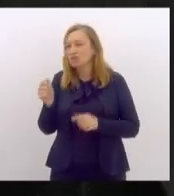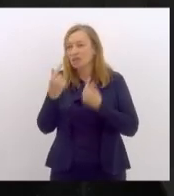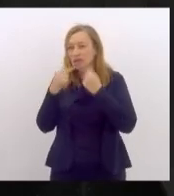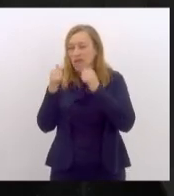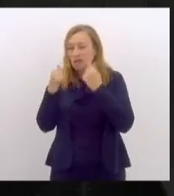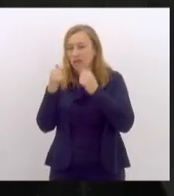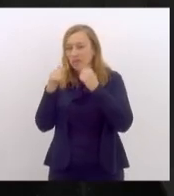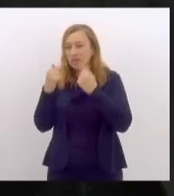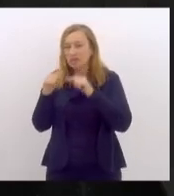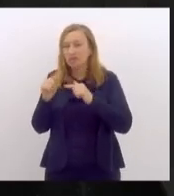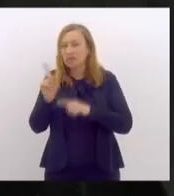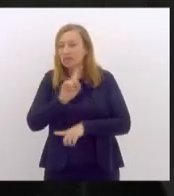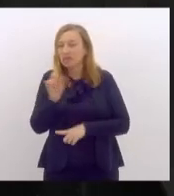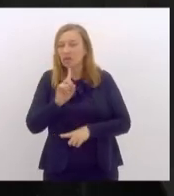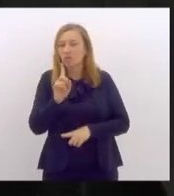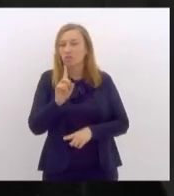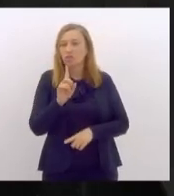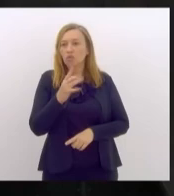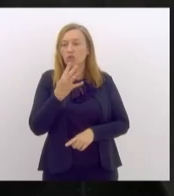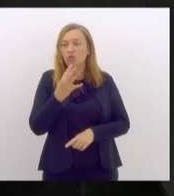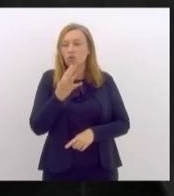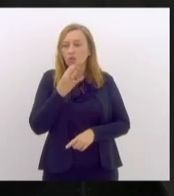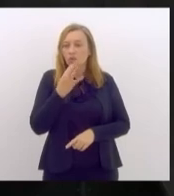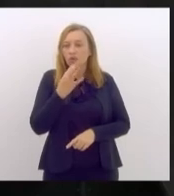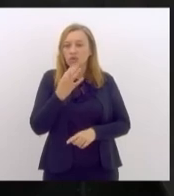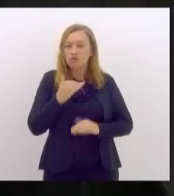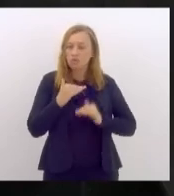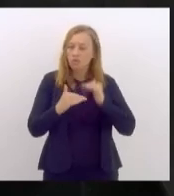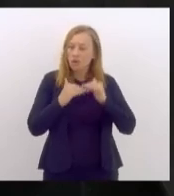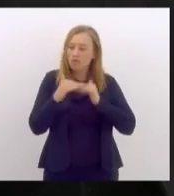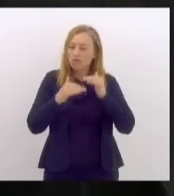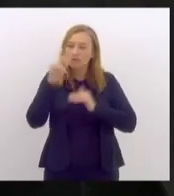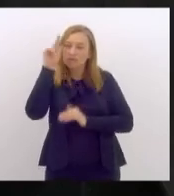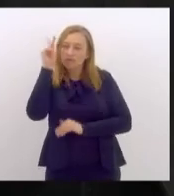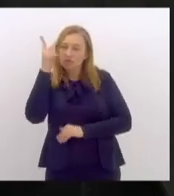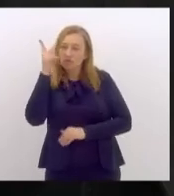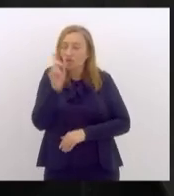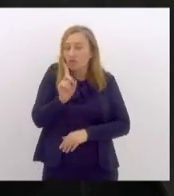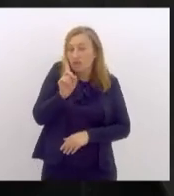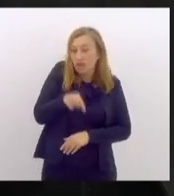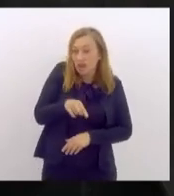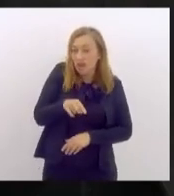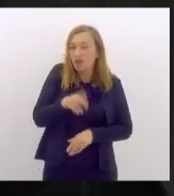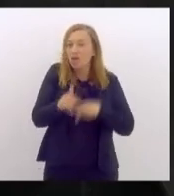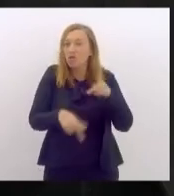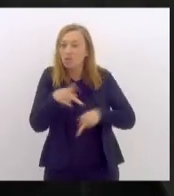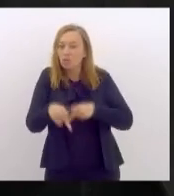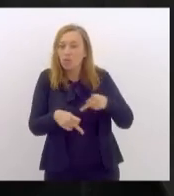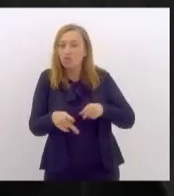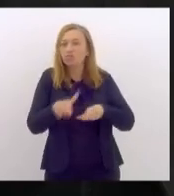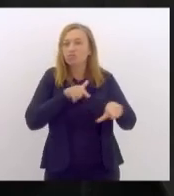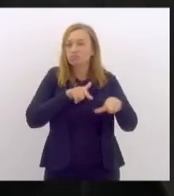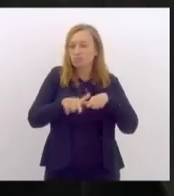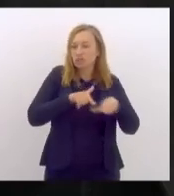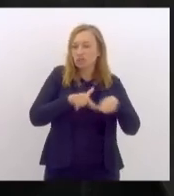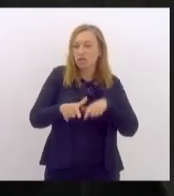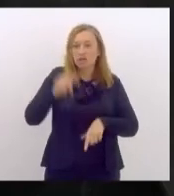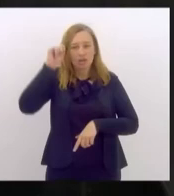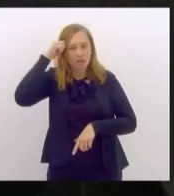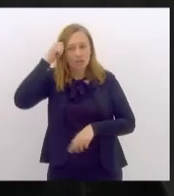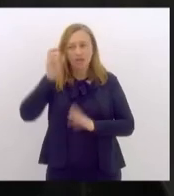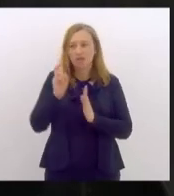nos leve a não reconhecer o nosso histórico que é o povo trabalhador Preto